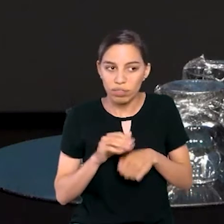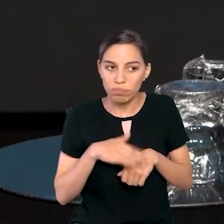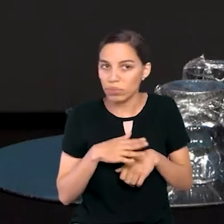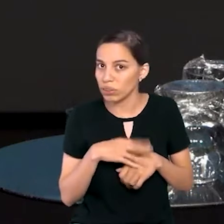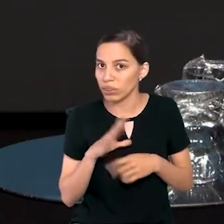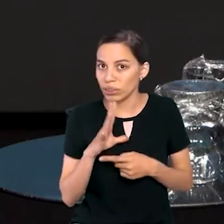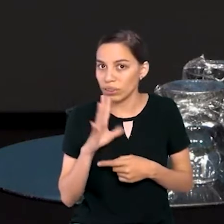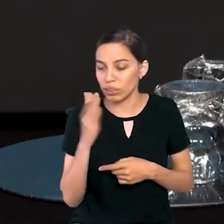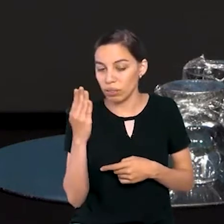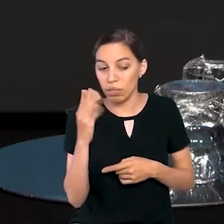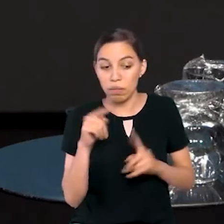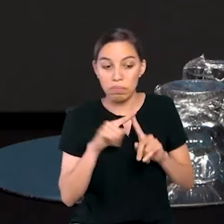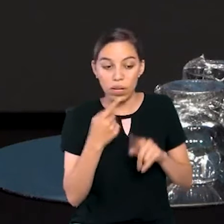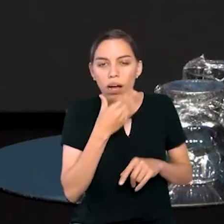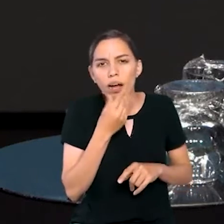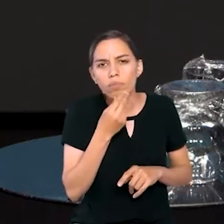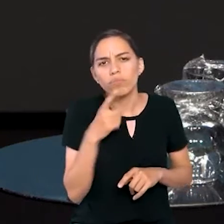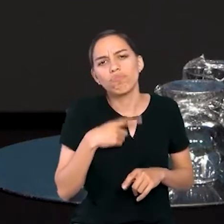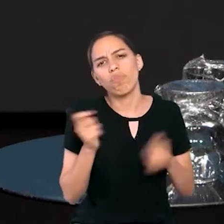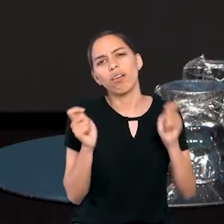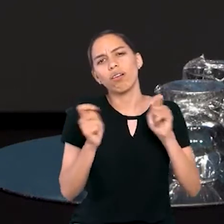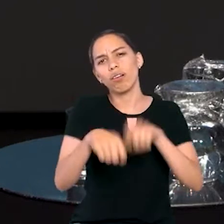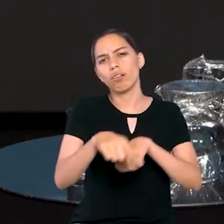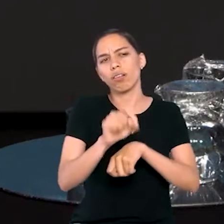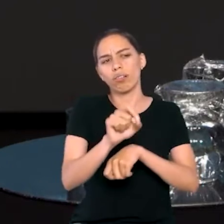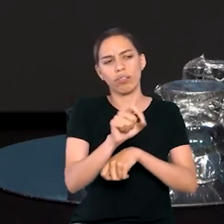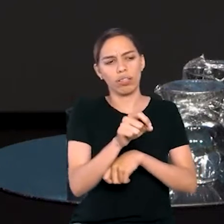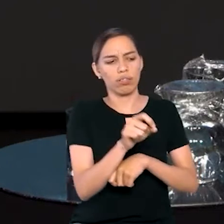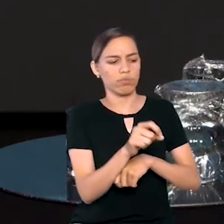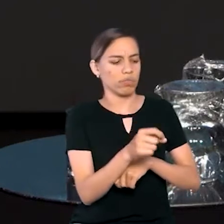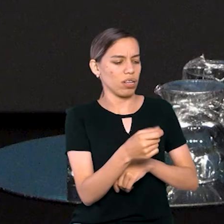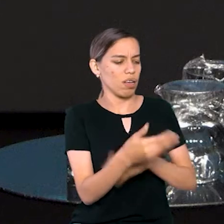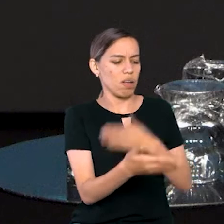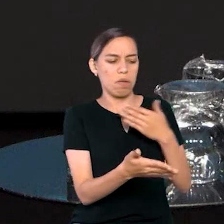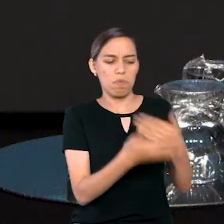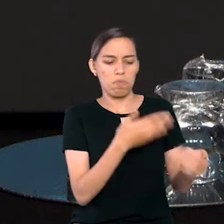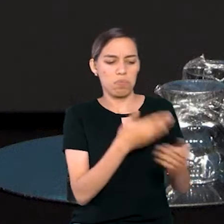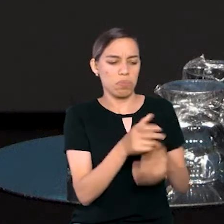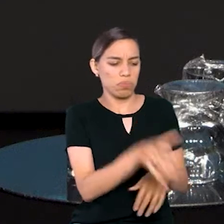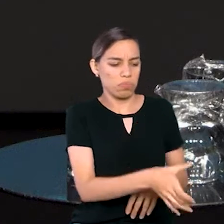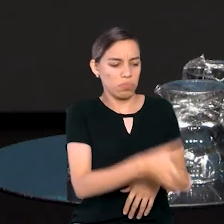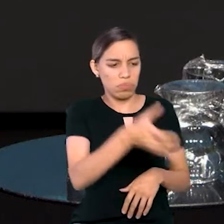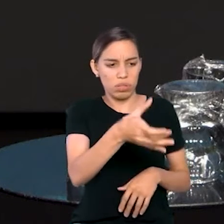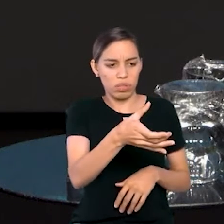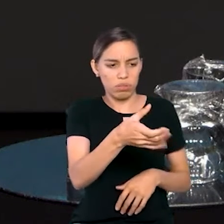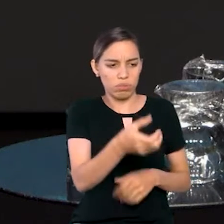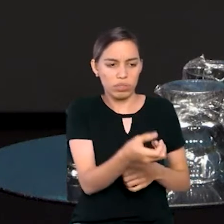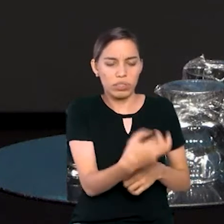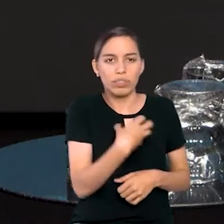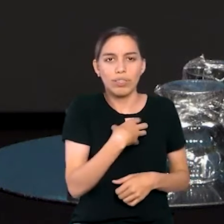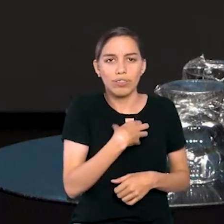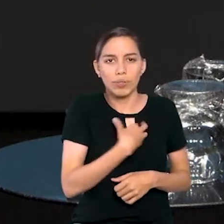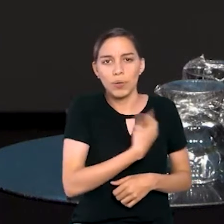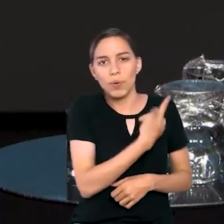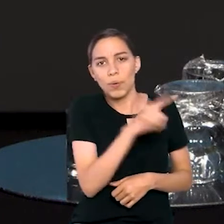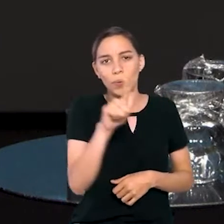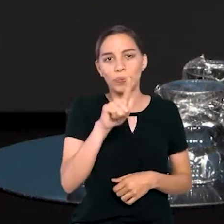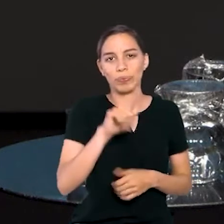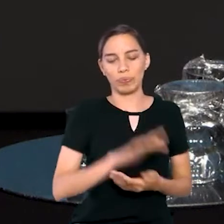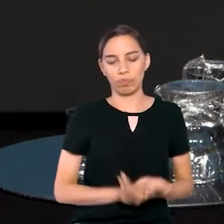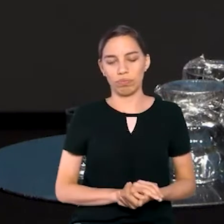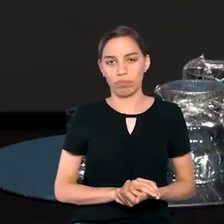essa capacidade de dar sentido para pequenos objetos do